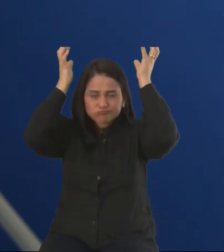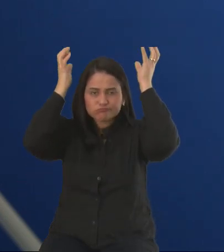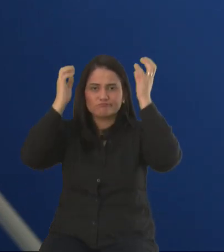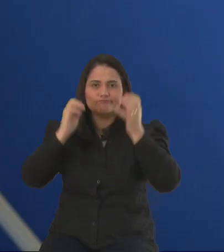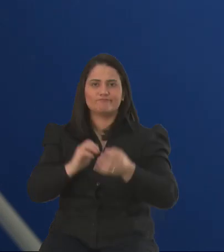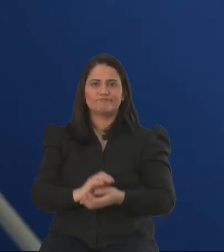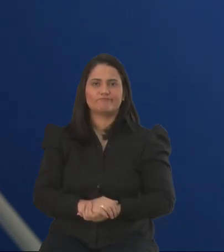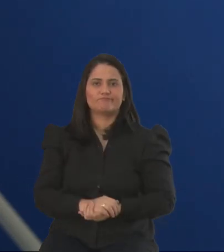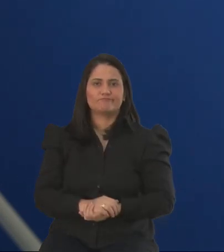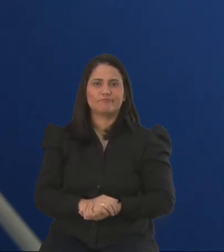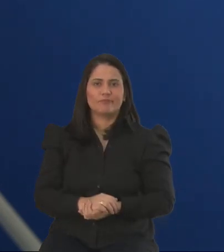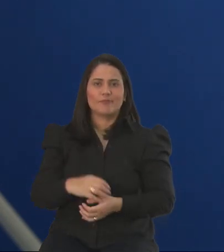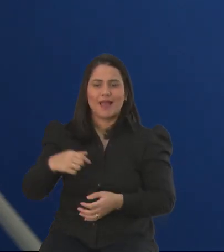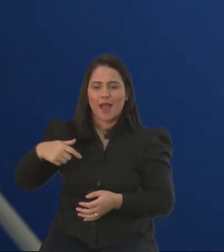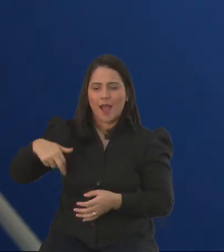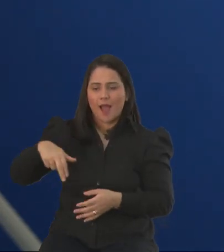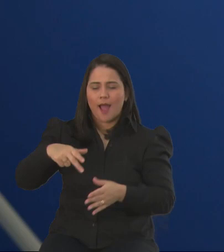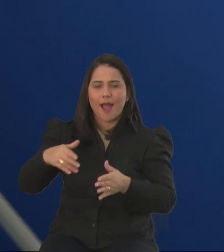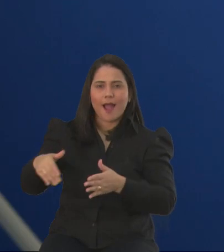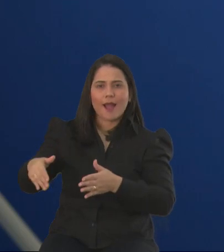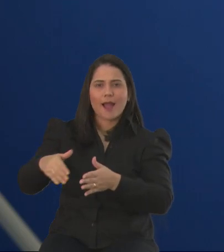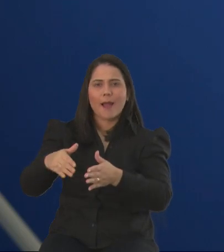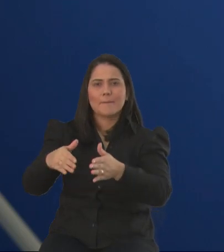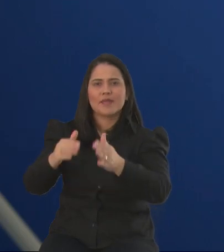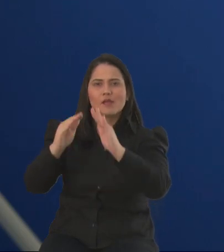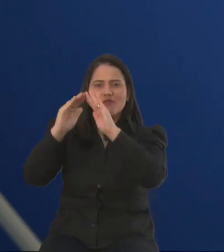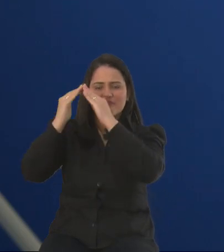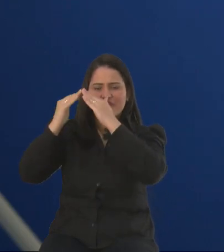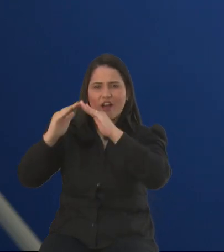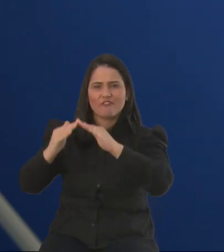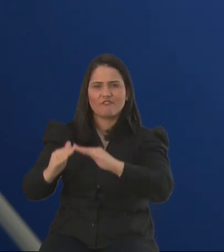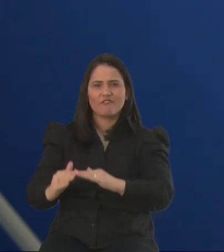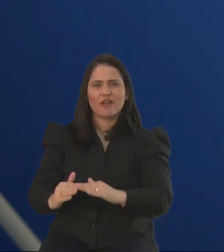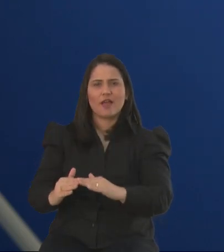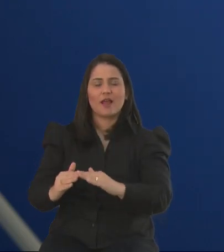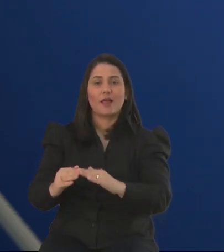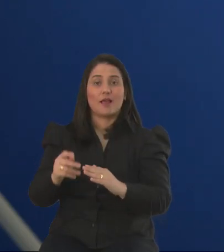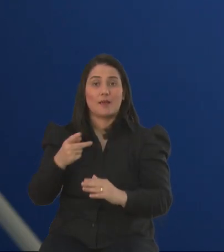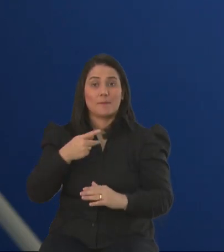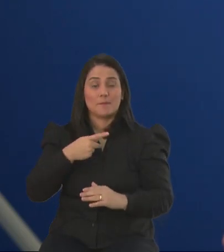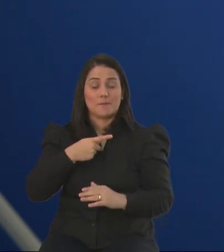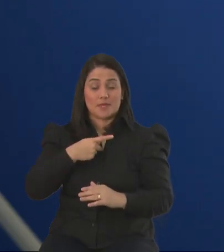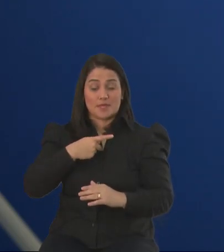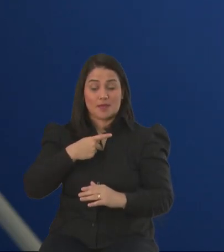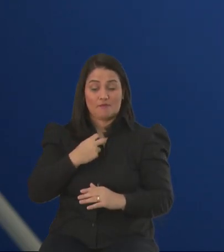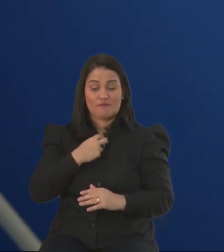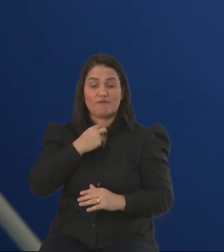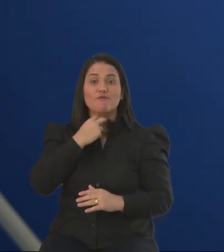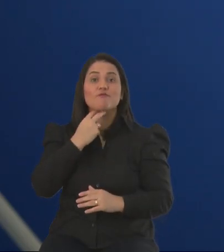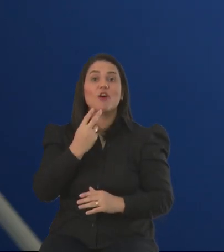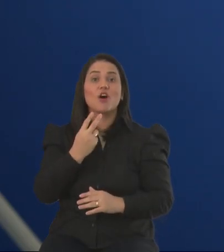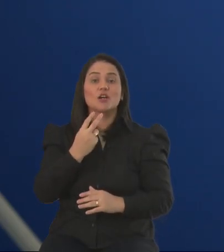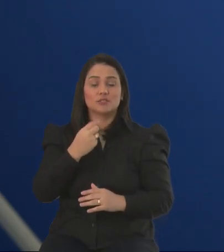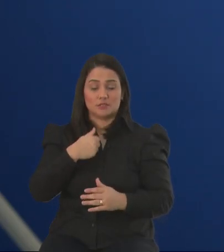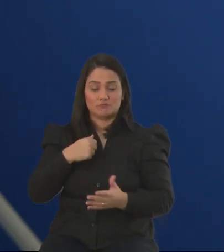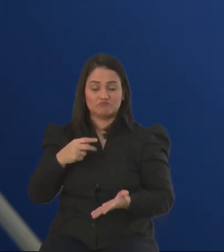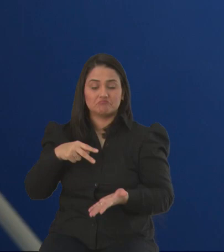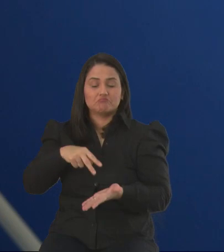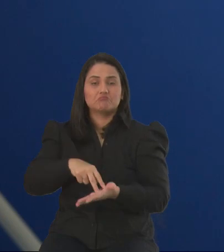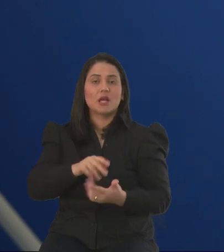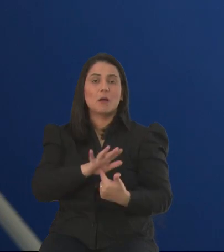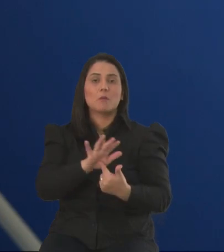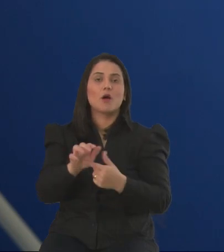Pelo caminho empoeirado rumo à favela. A minha voz ainda ecoa versos